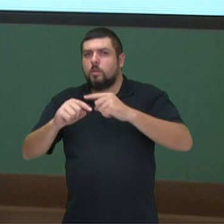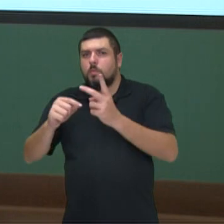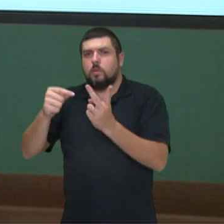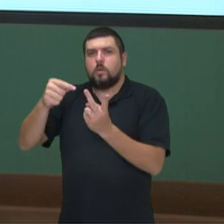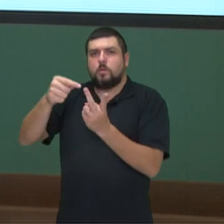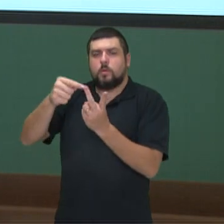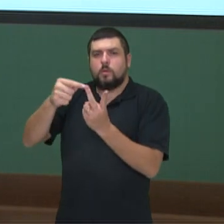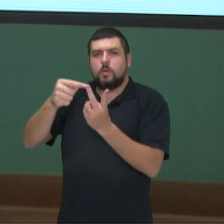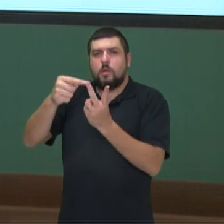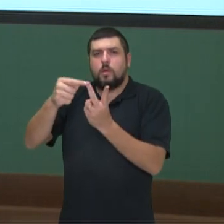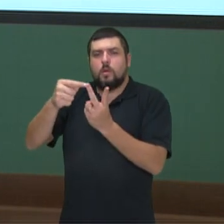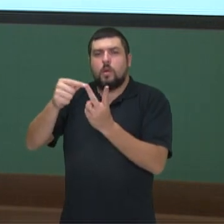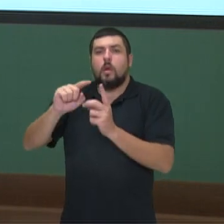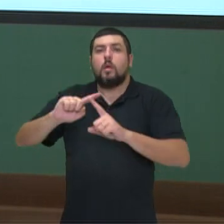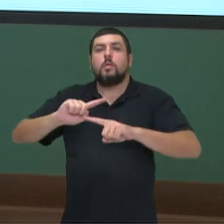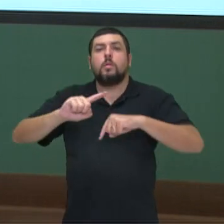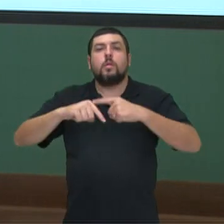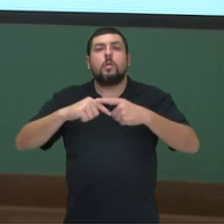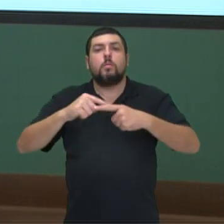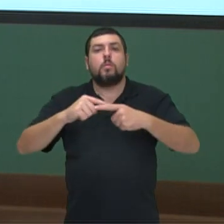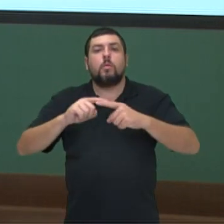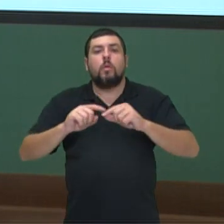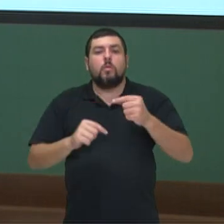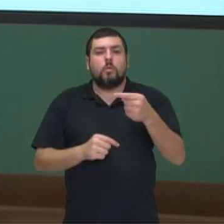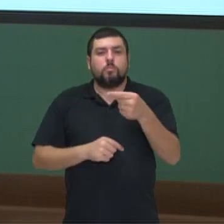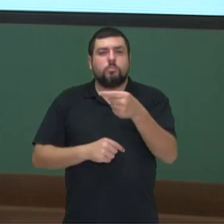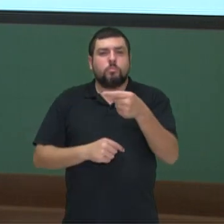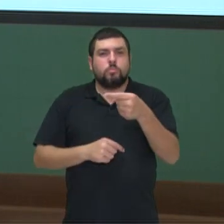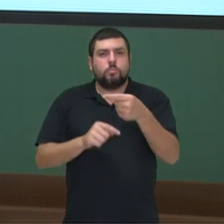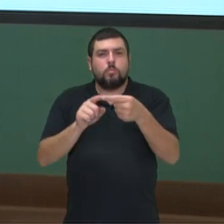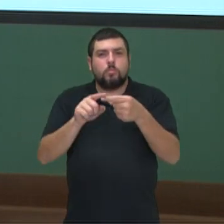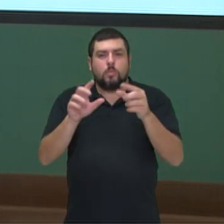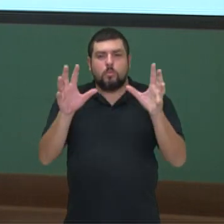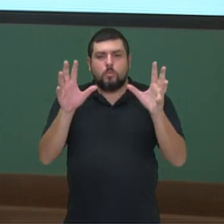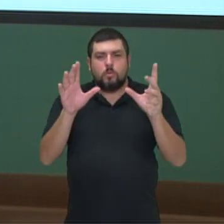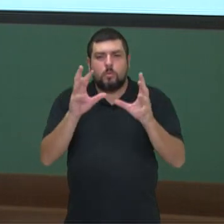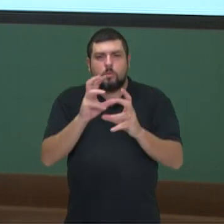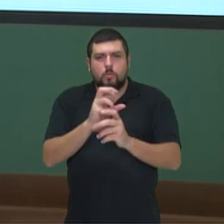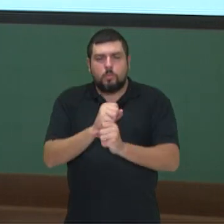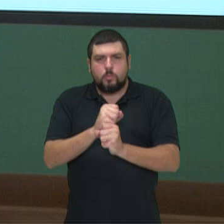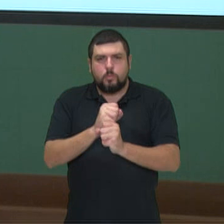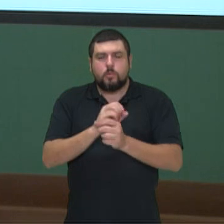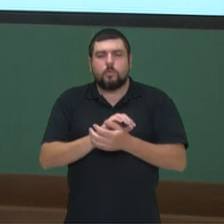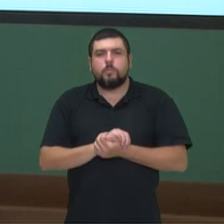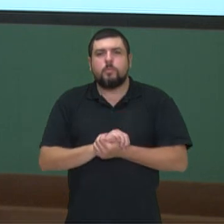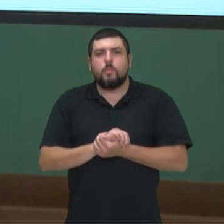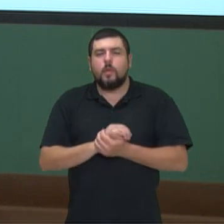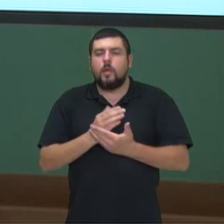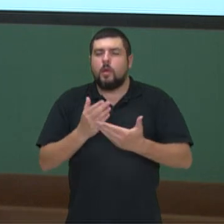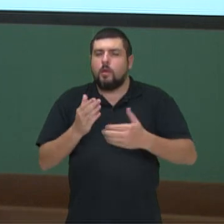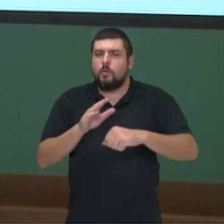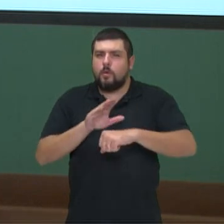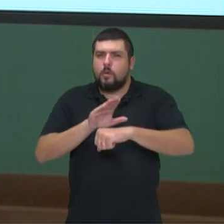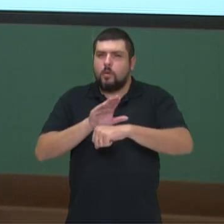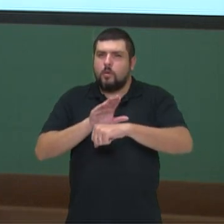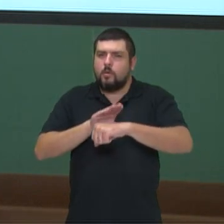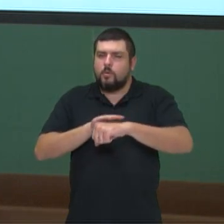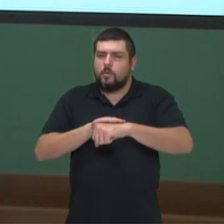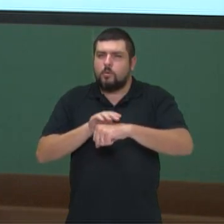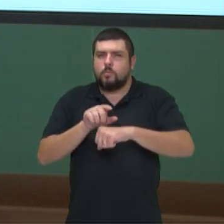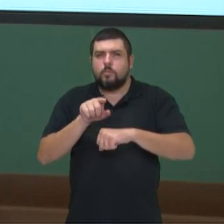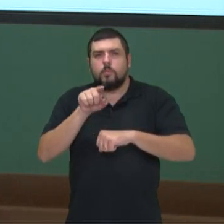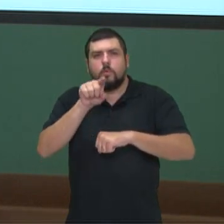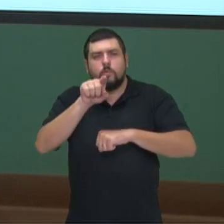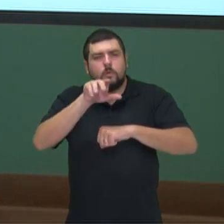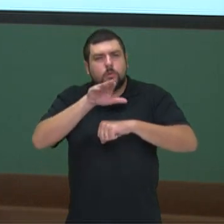depois resolvemos a subtração por último, ok? Então, a professora vai dar um tempo para vocês